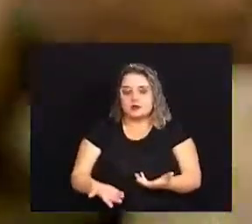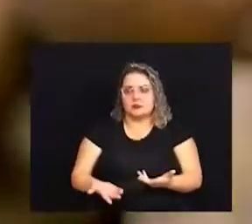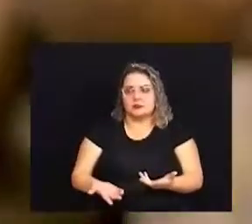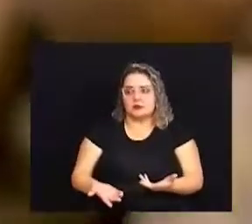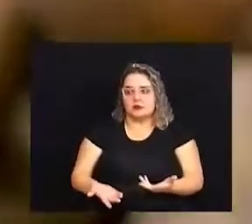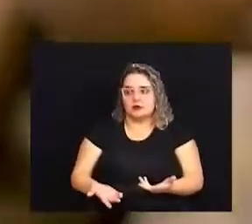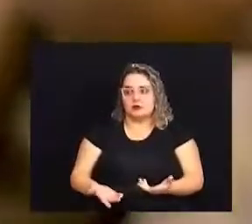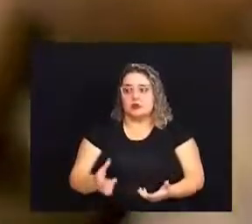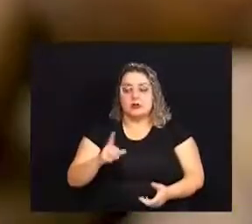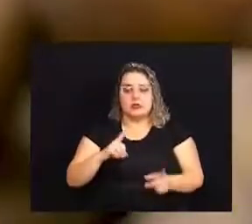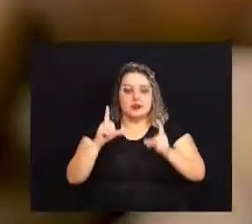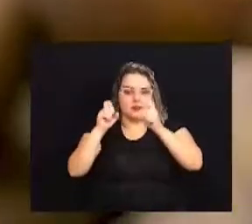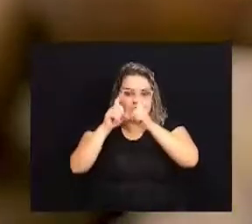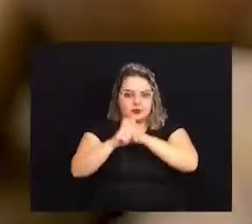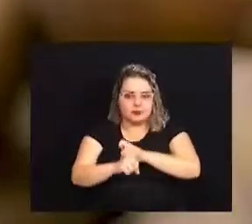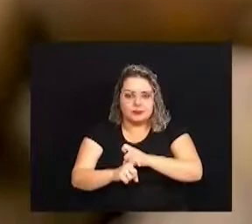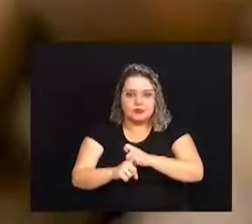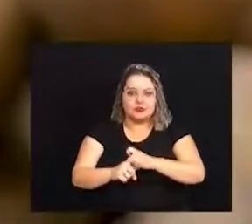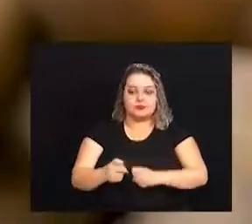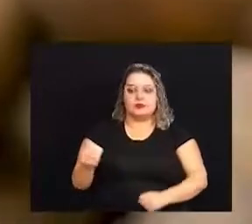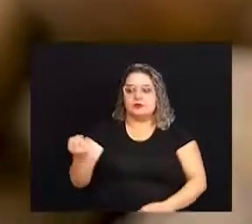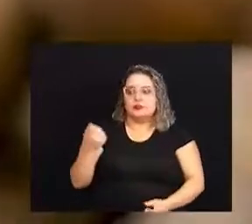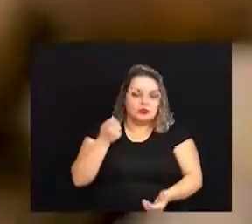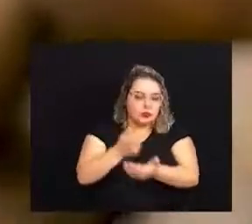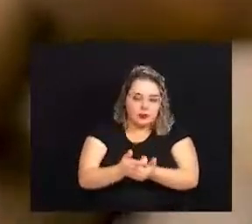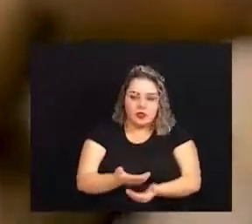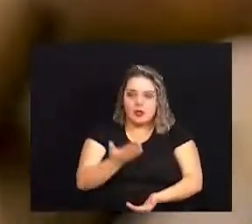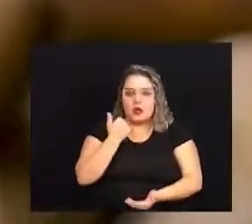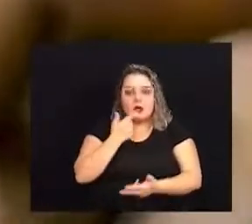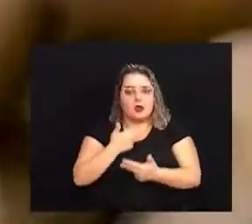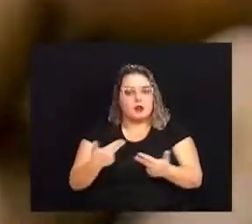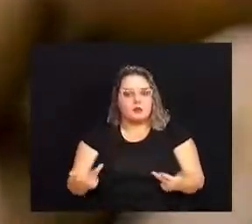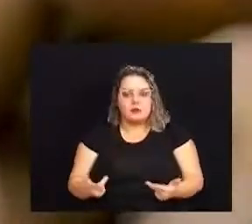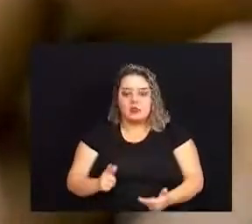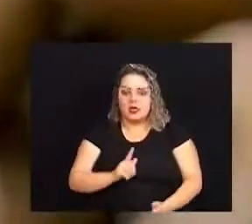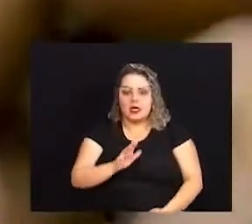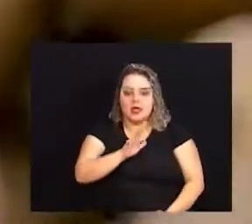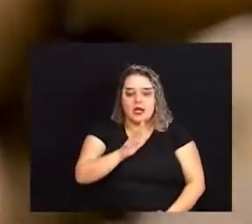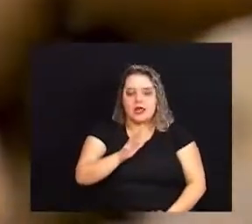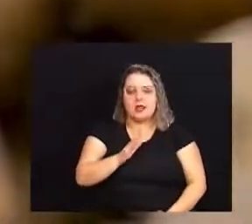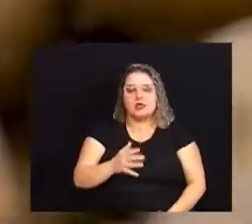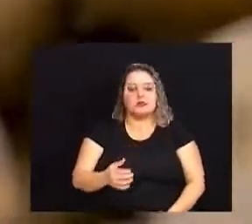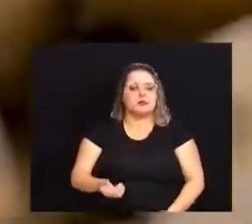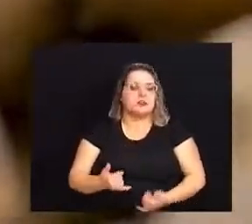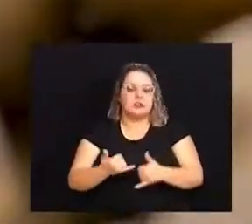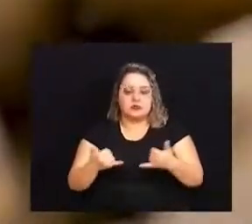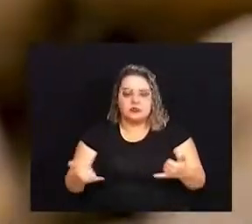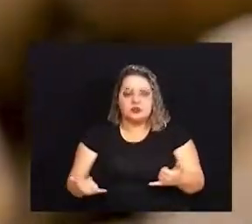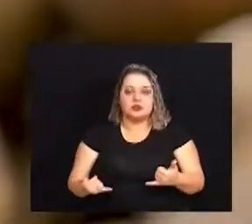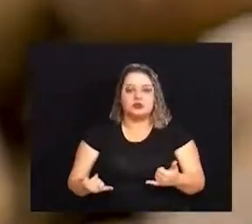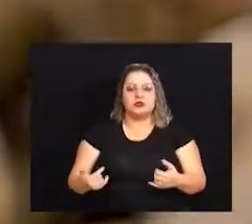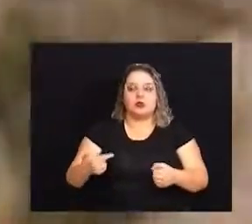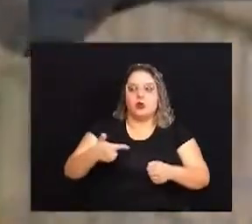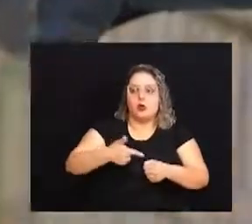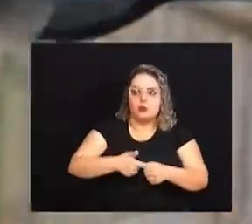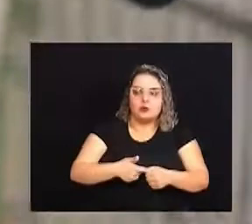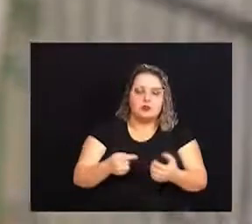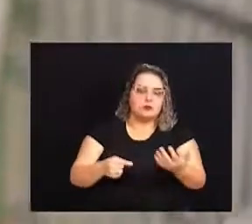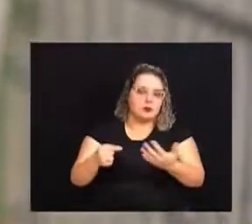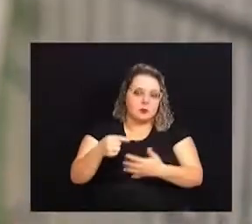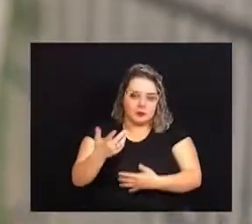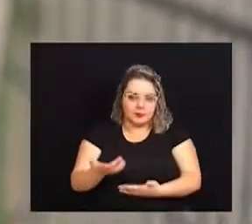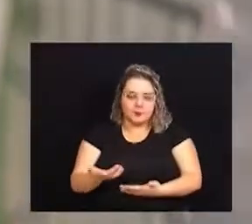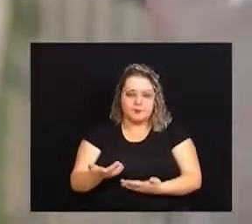básica. São aqueles que muitas vezes você tem dificuldade de cortar. Então, alimentos, gás de cozinha, energia, combustível,